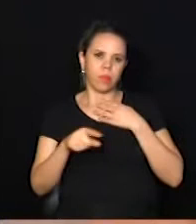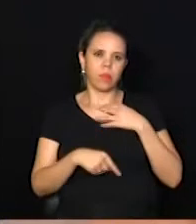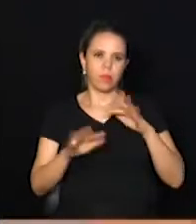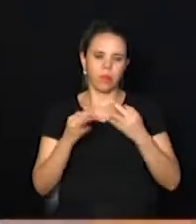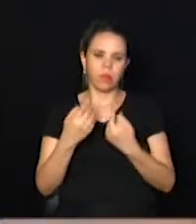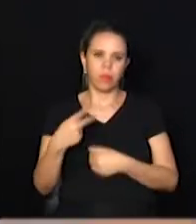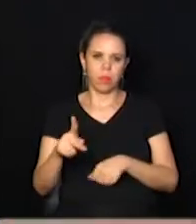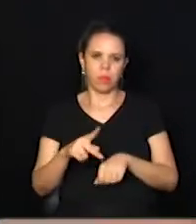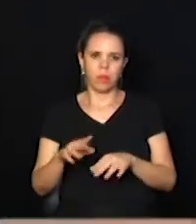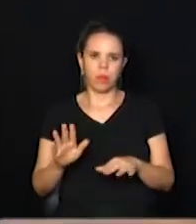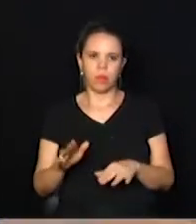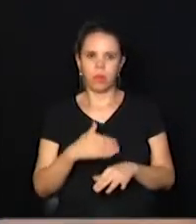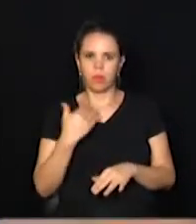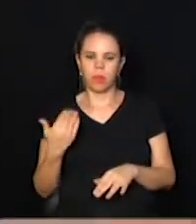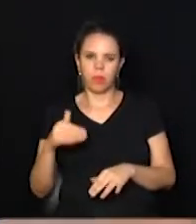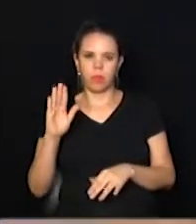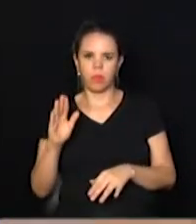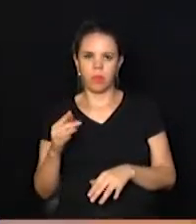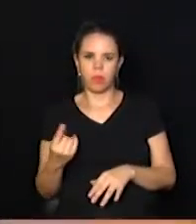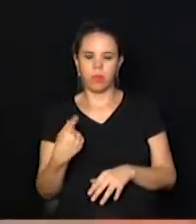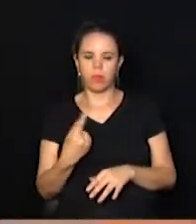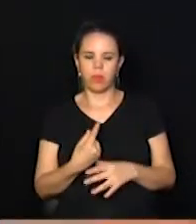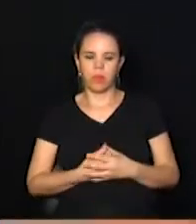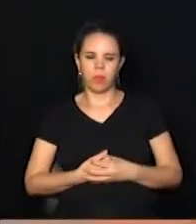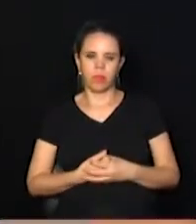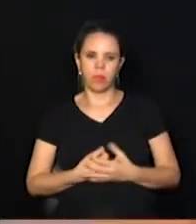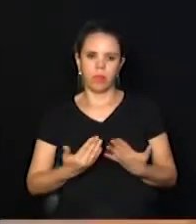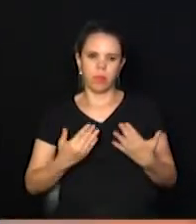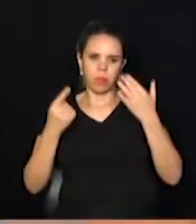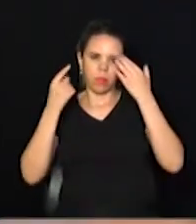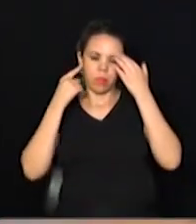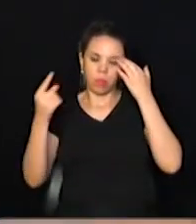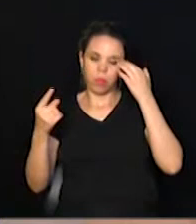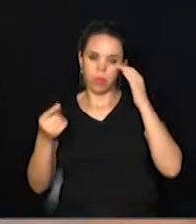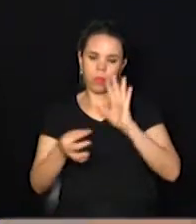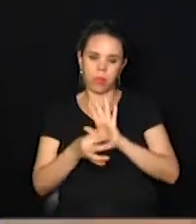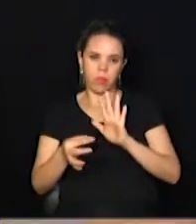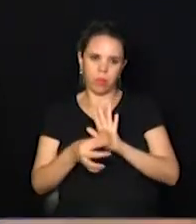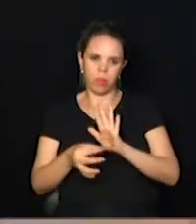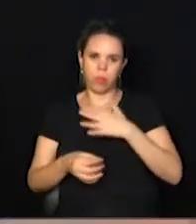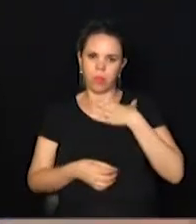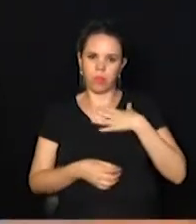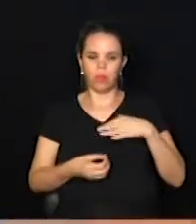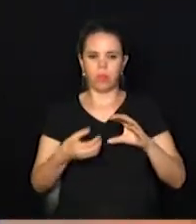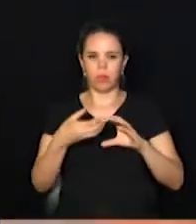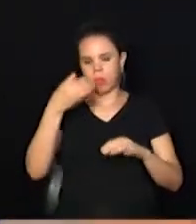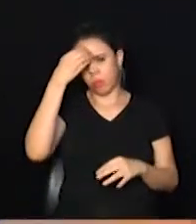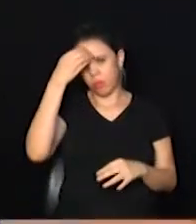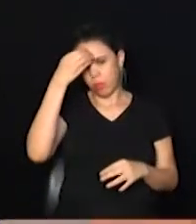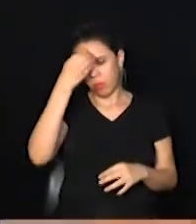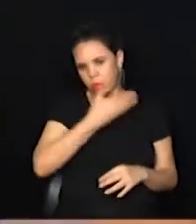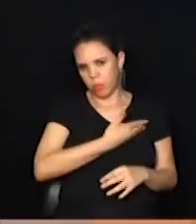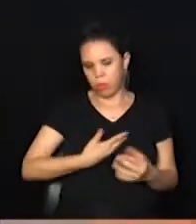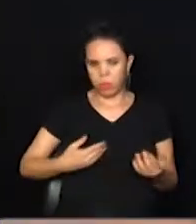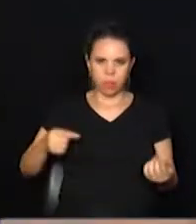família, que tiveram uma perda muito maior de cada um de nós. Mas as ideias, as posições, o caráter do governo, o